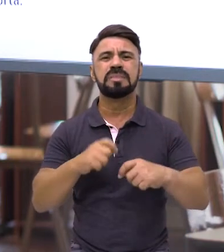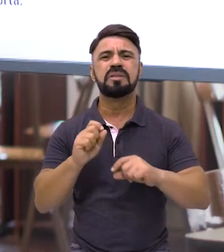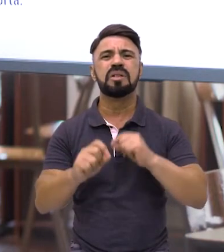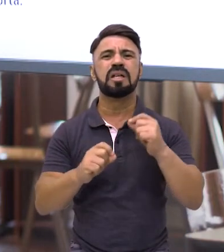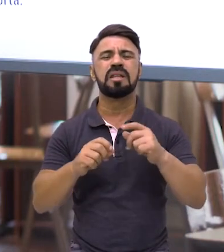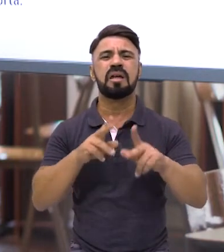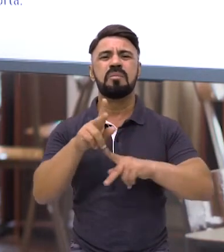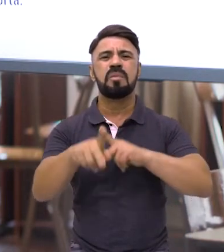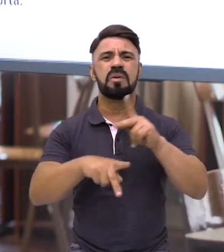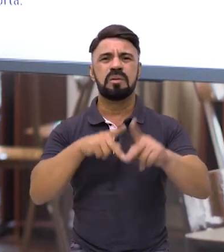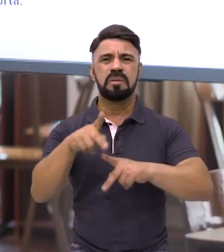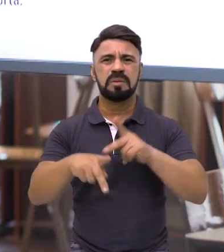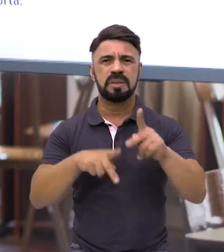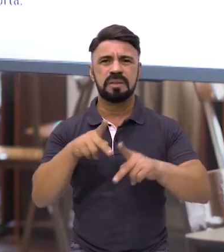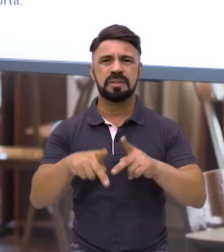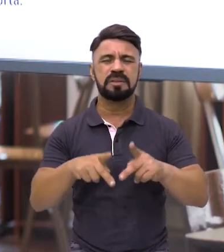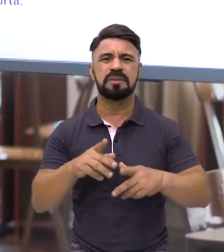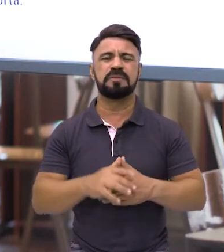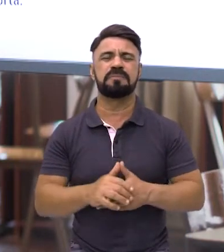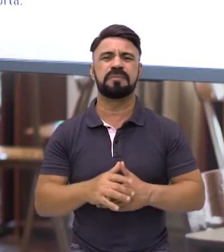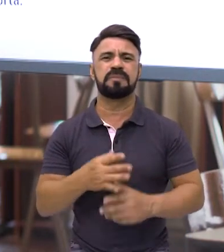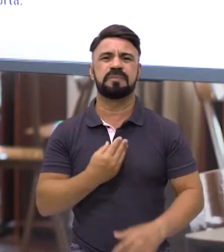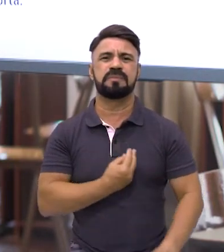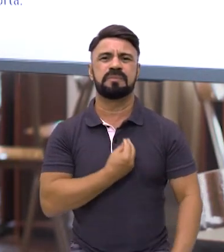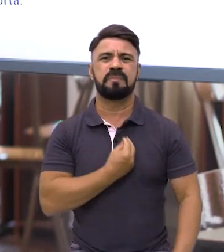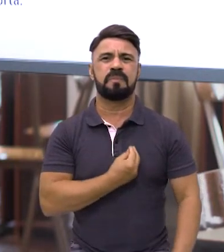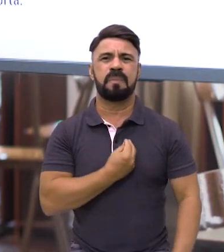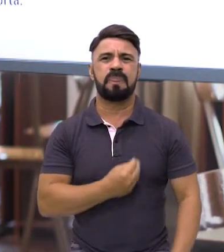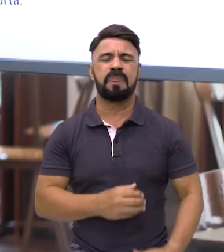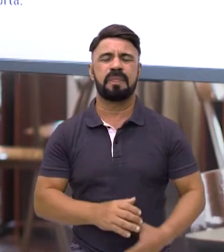da população que nele vive.